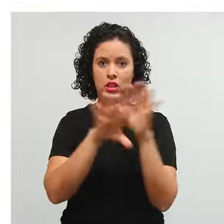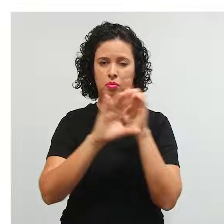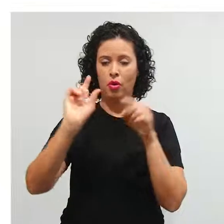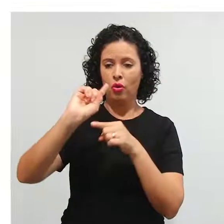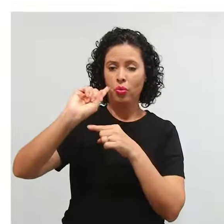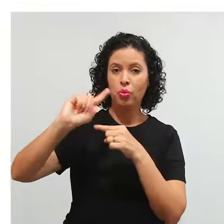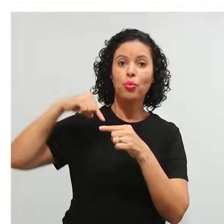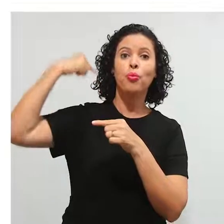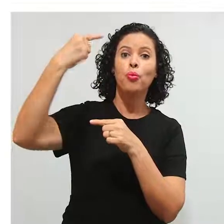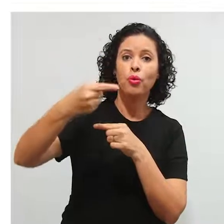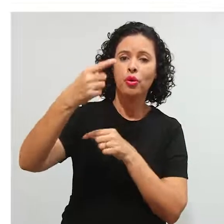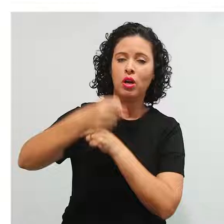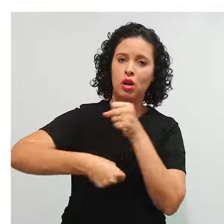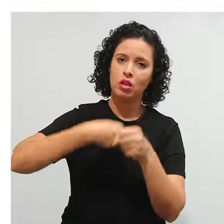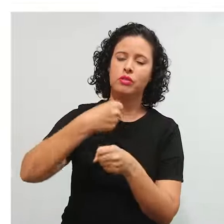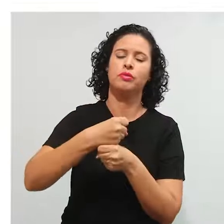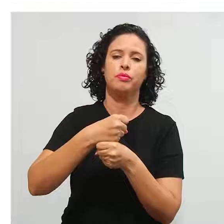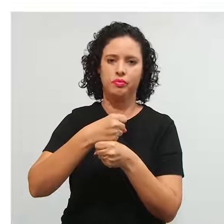em que ocorreram.